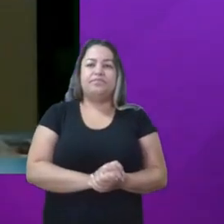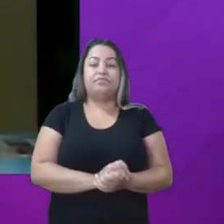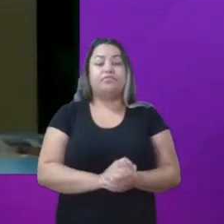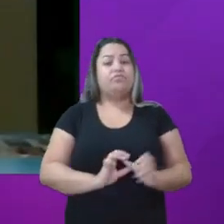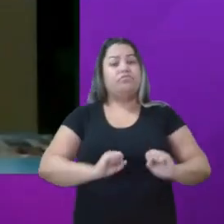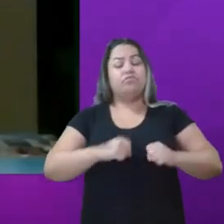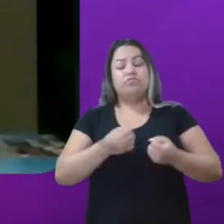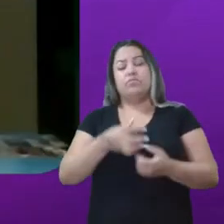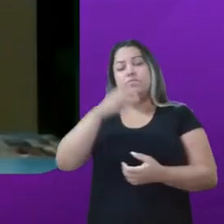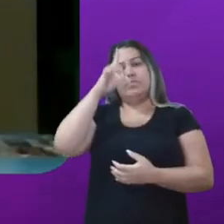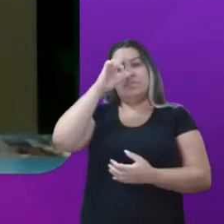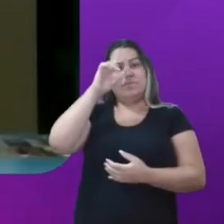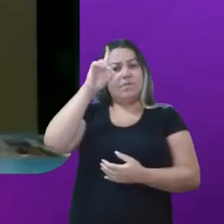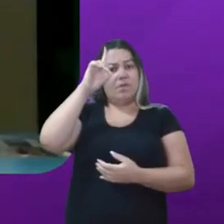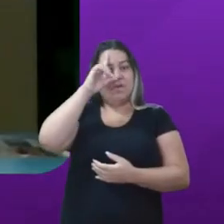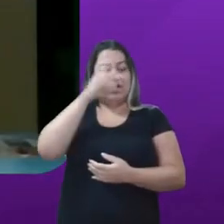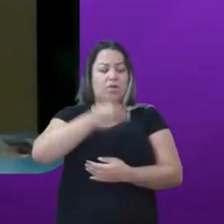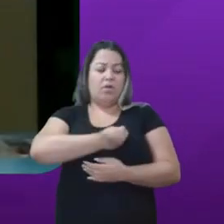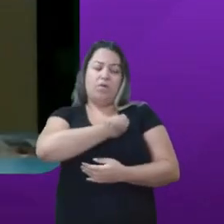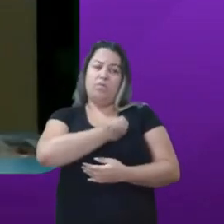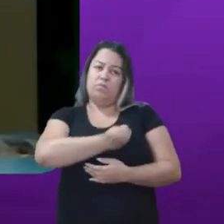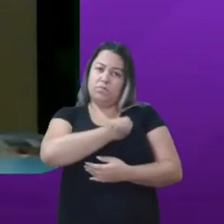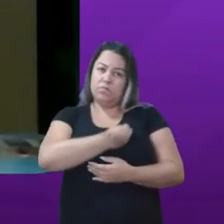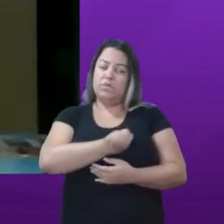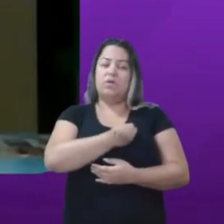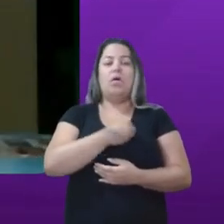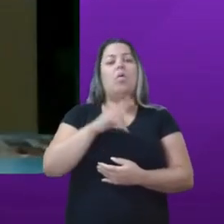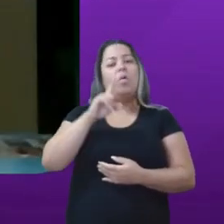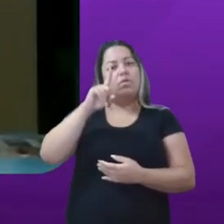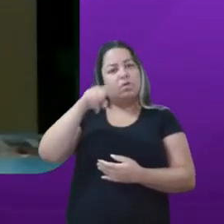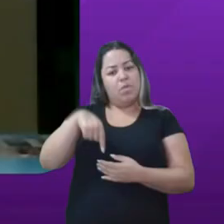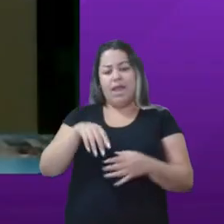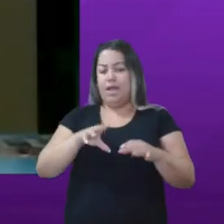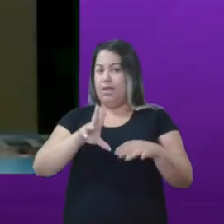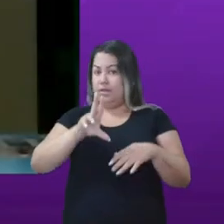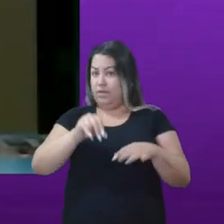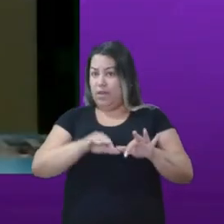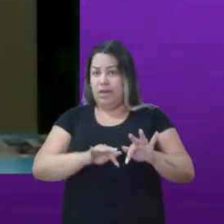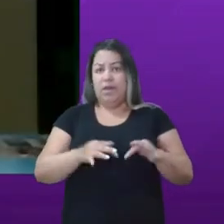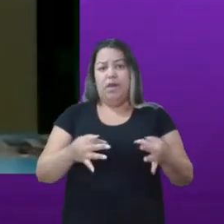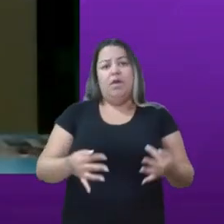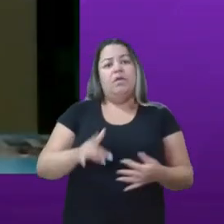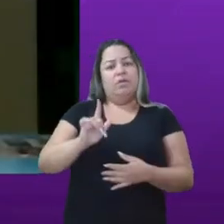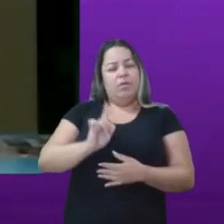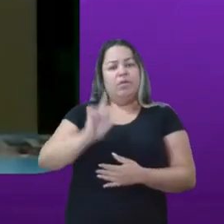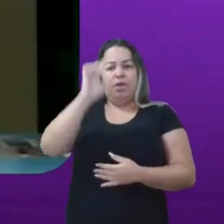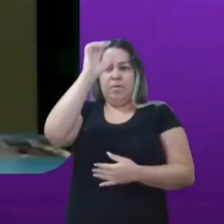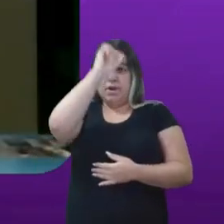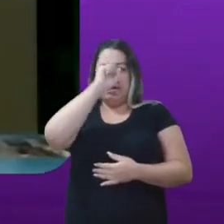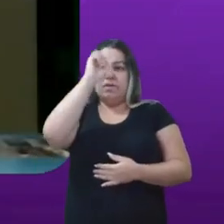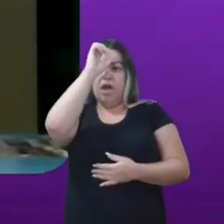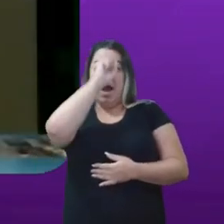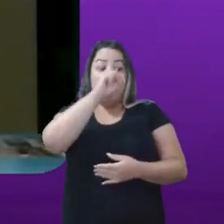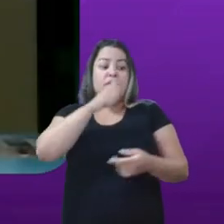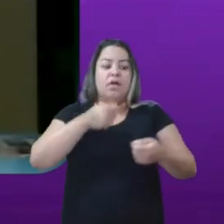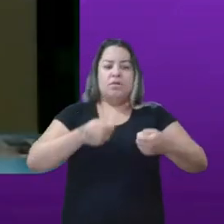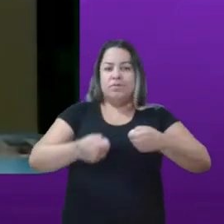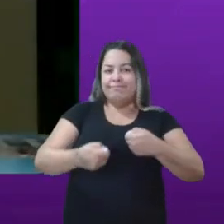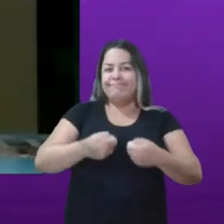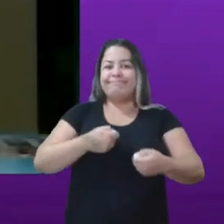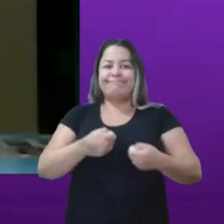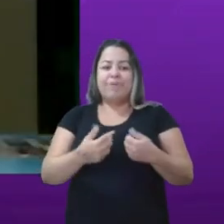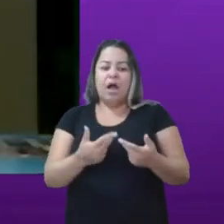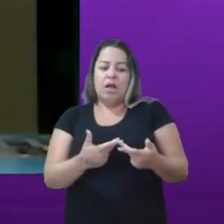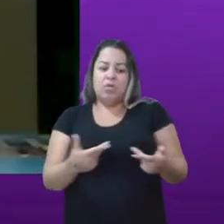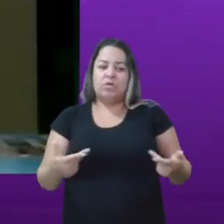enfrentar o cotidiano, enfrentar a vida como ela é, não é? Não é simples, nós temos que aprender a lidar com os conflitos, com os dilemas,